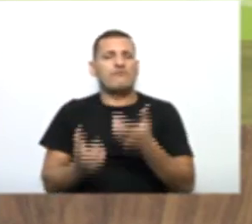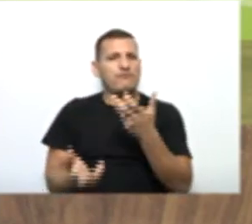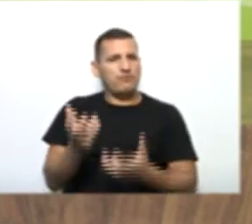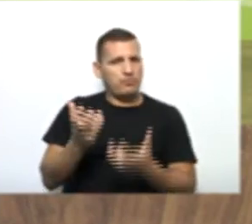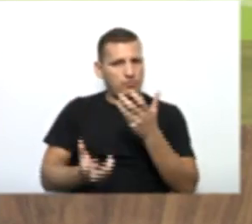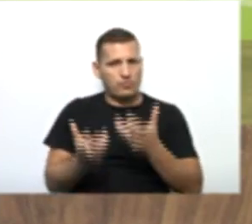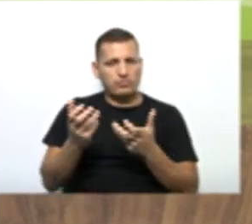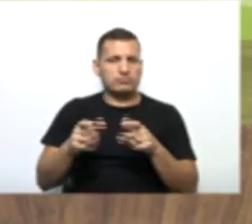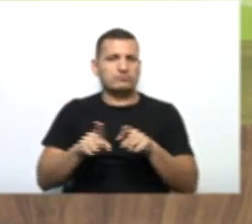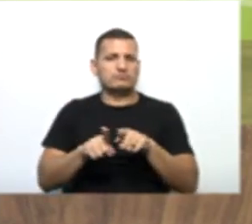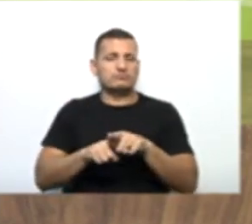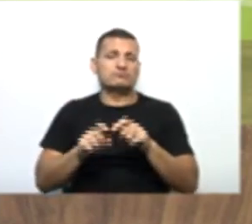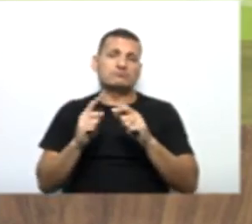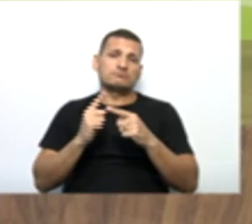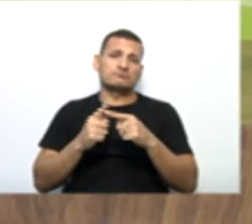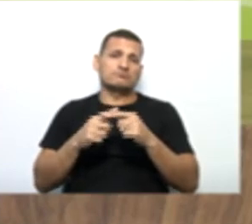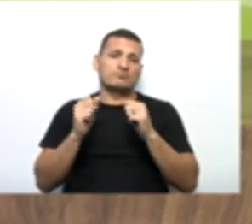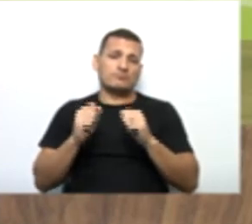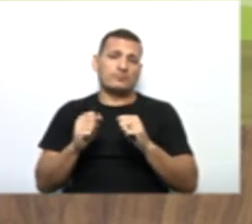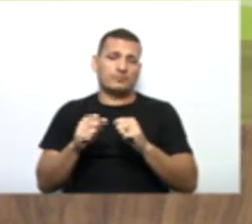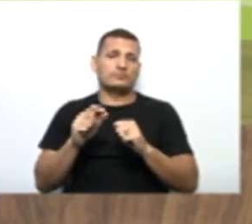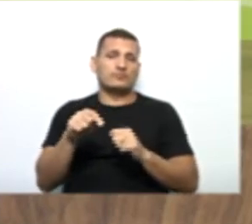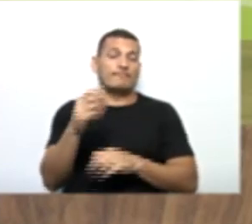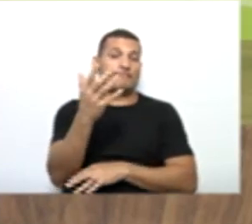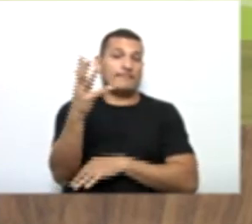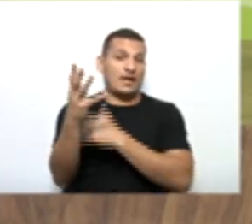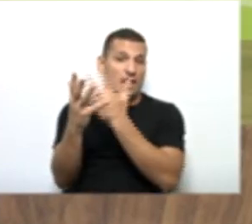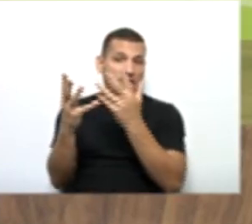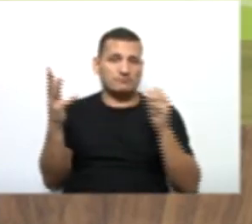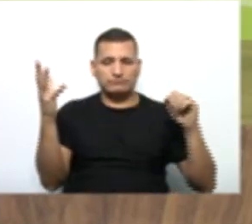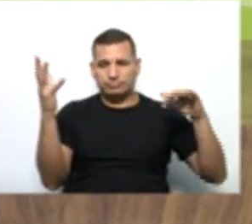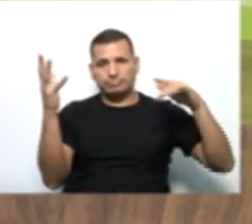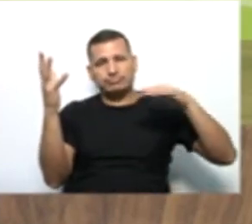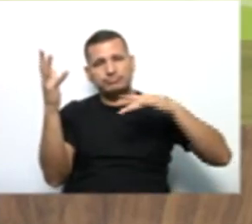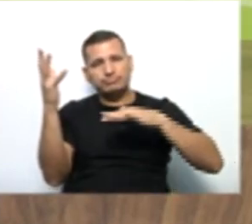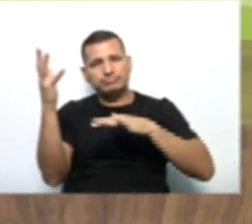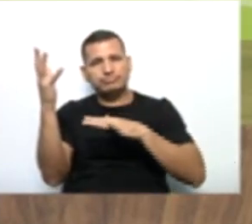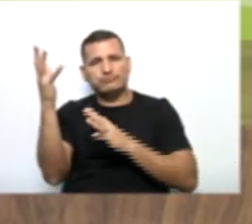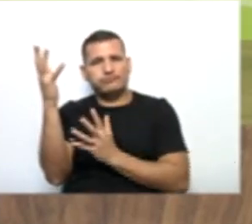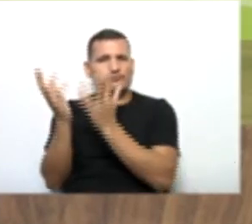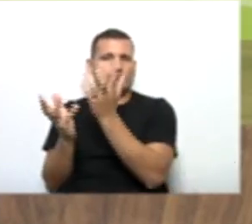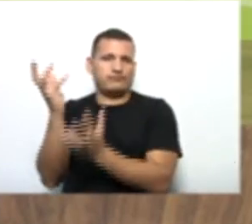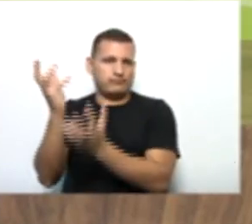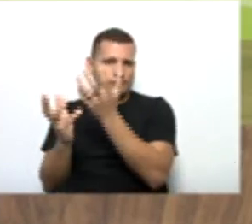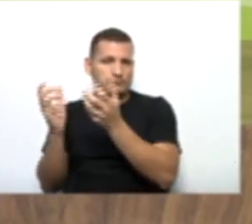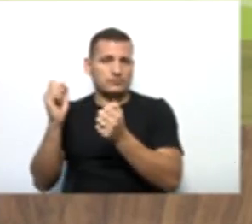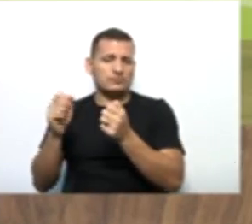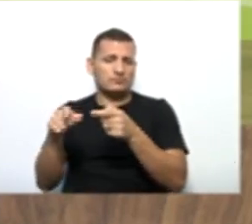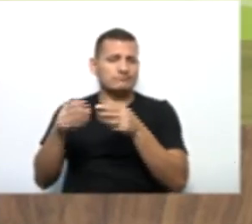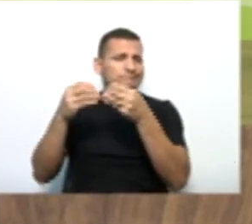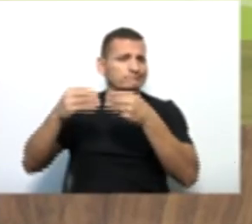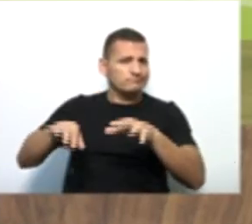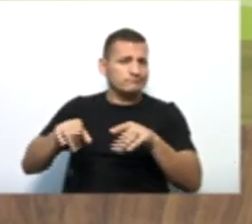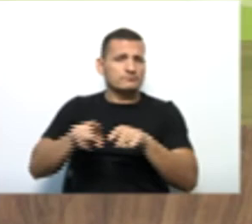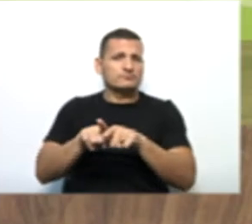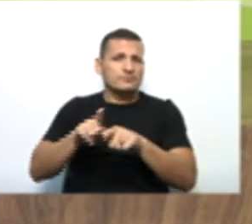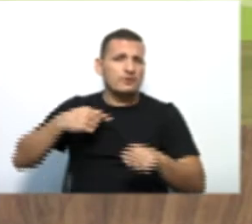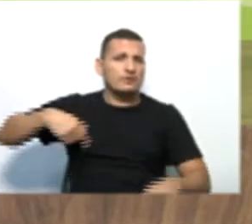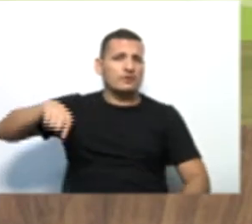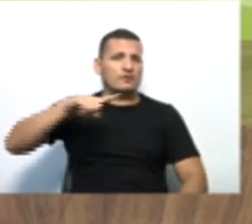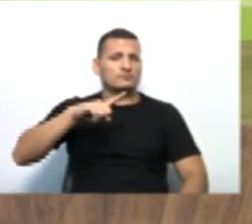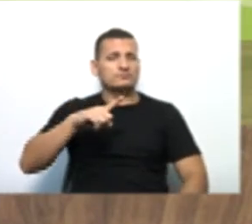isso pode atingir matas preservadas. Imagine o prejuízo ecológico e é lógico para a nossa saúde que